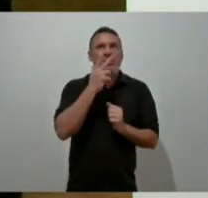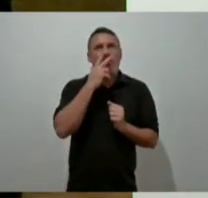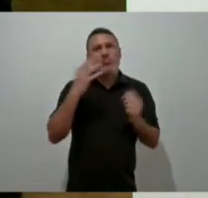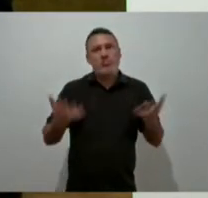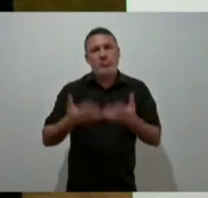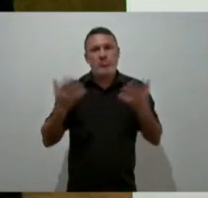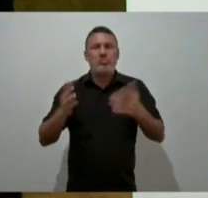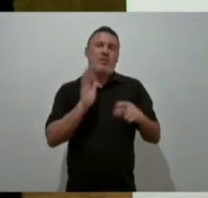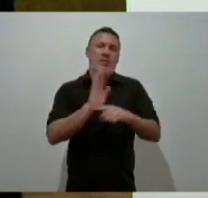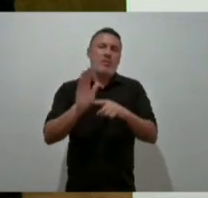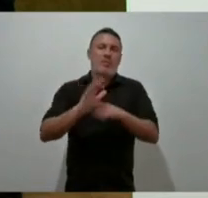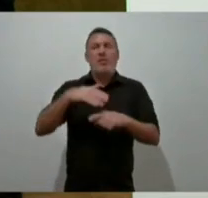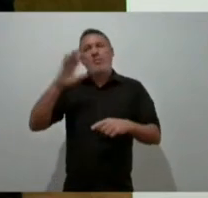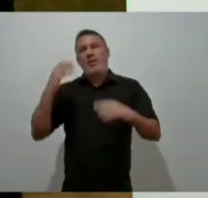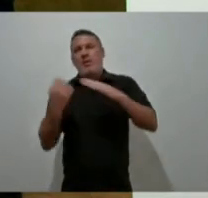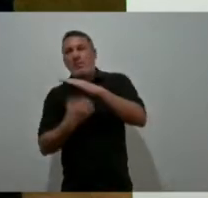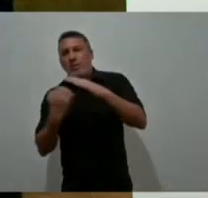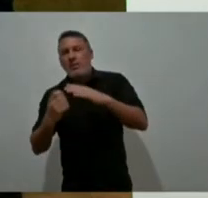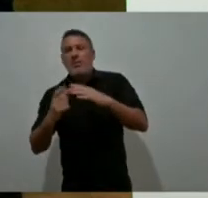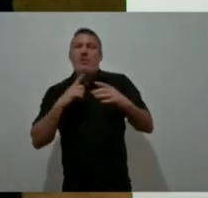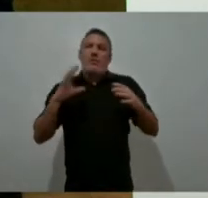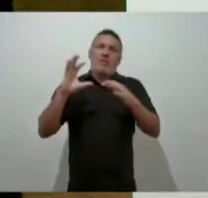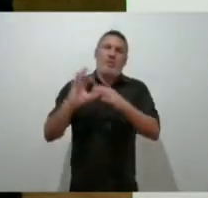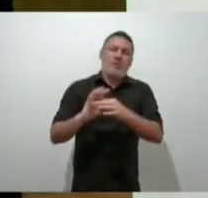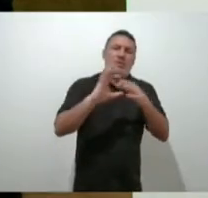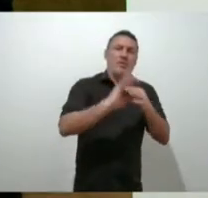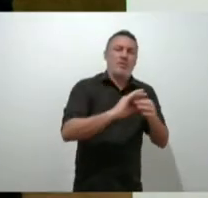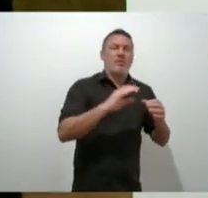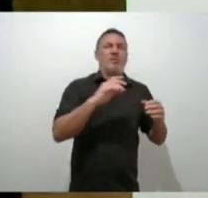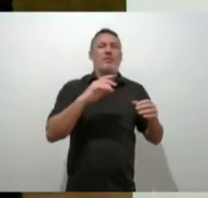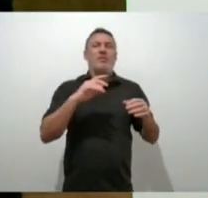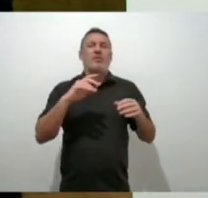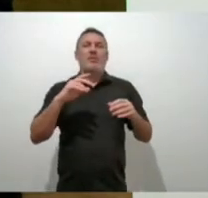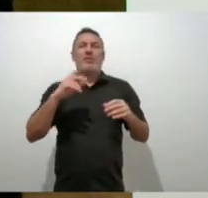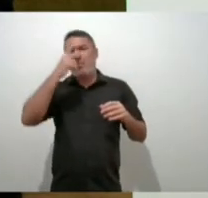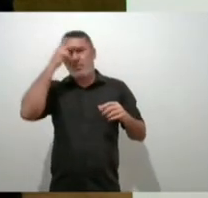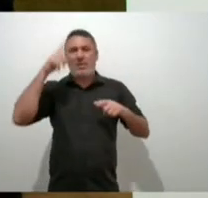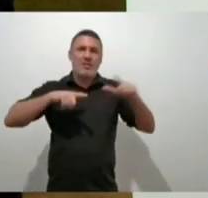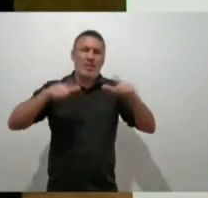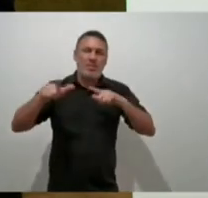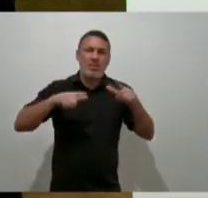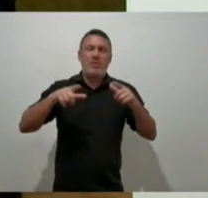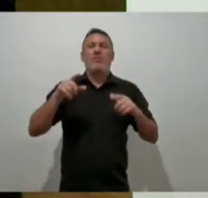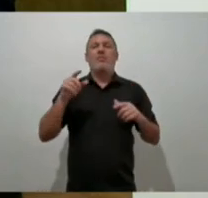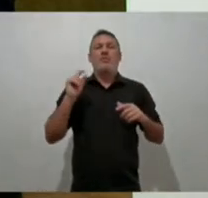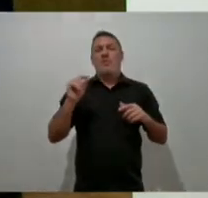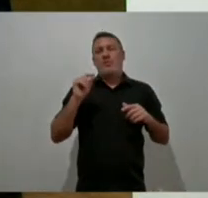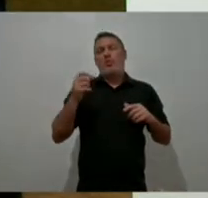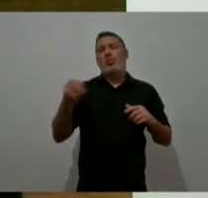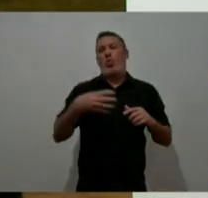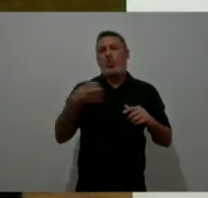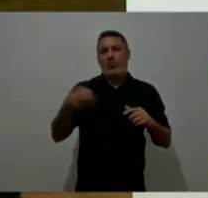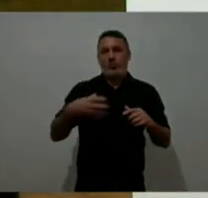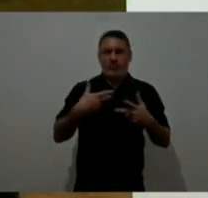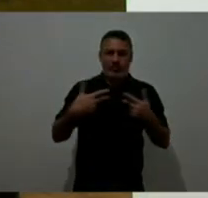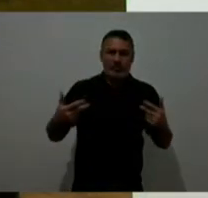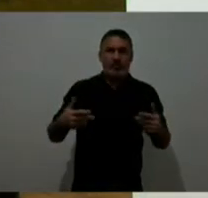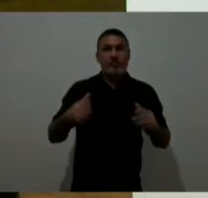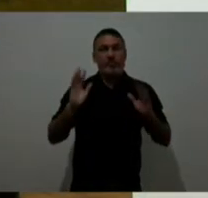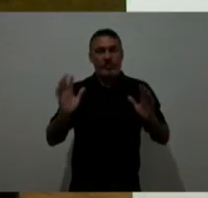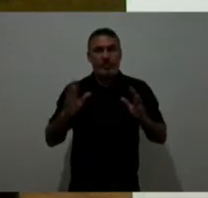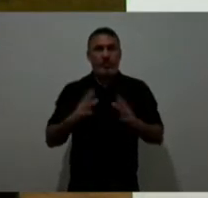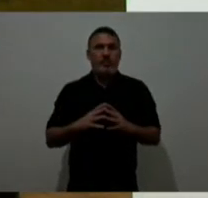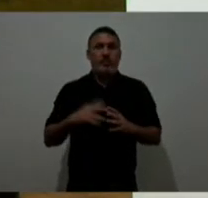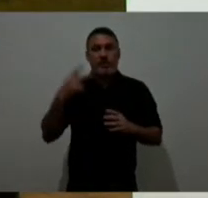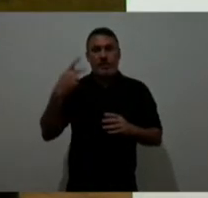as empresas, né, dos seus clientes, ou atraindo atenção para novos clientes. Bem, nós no governo, assim, a